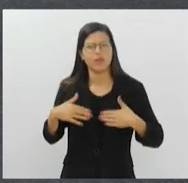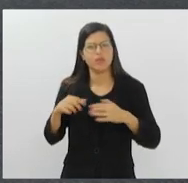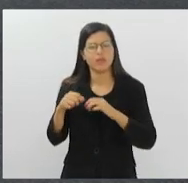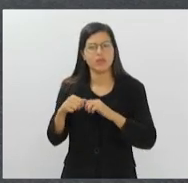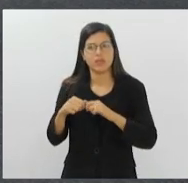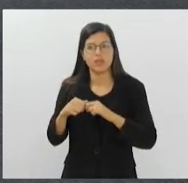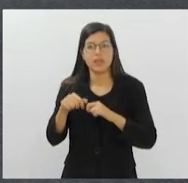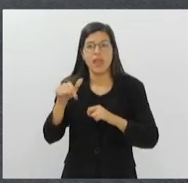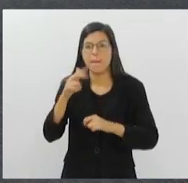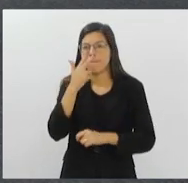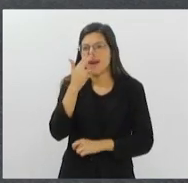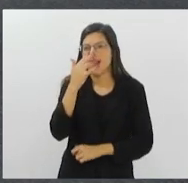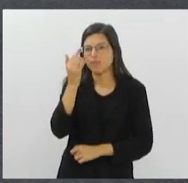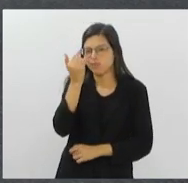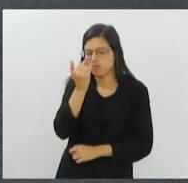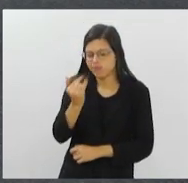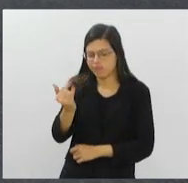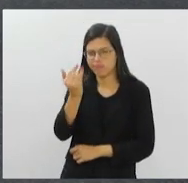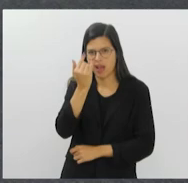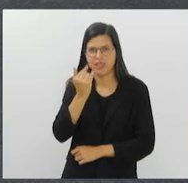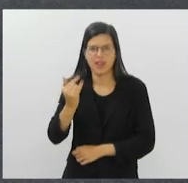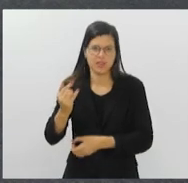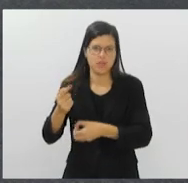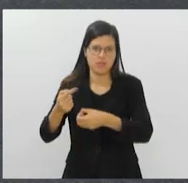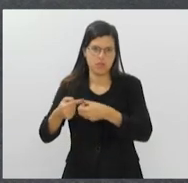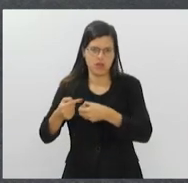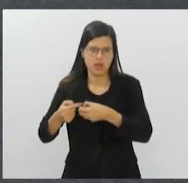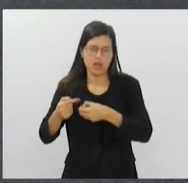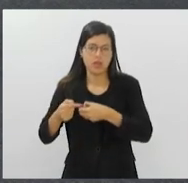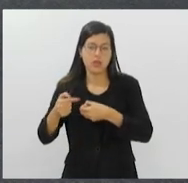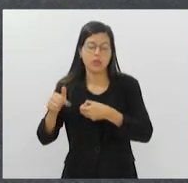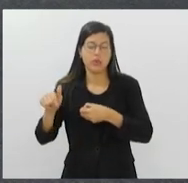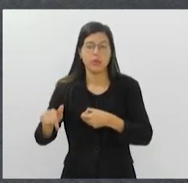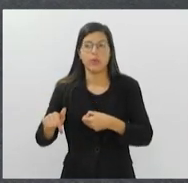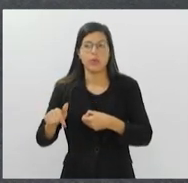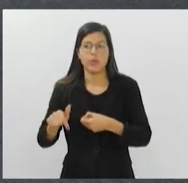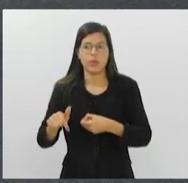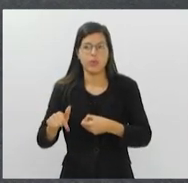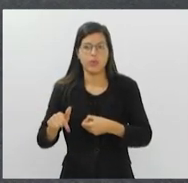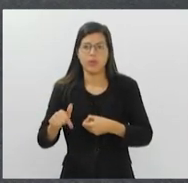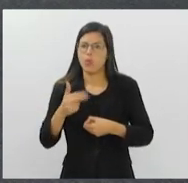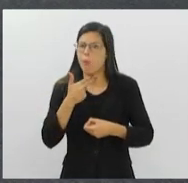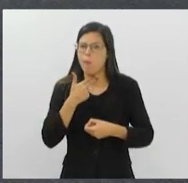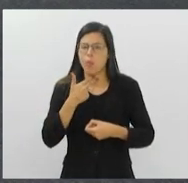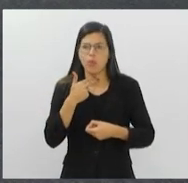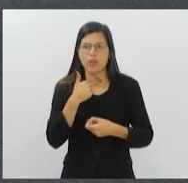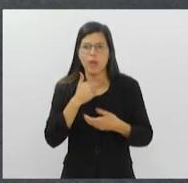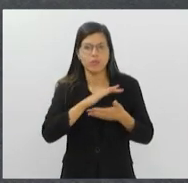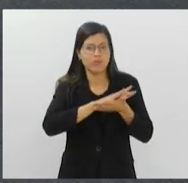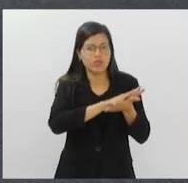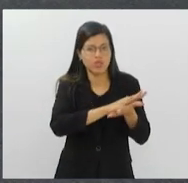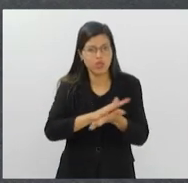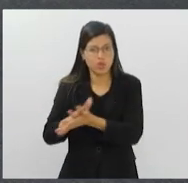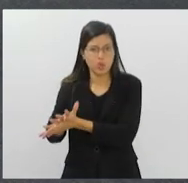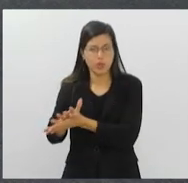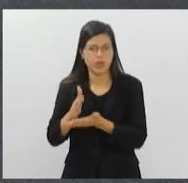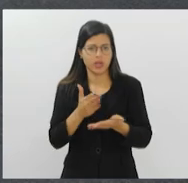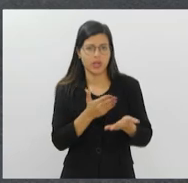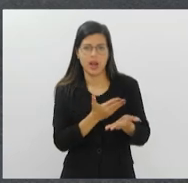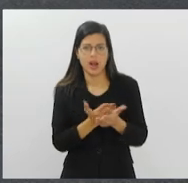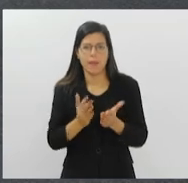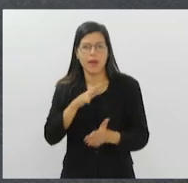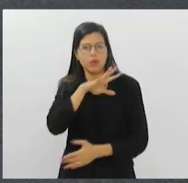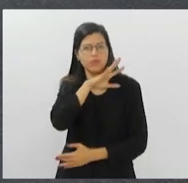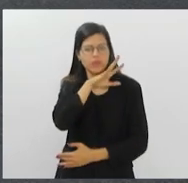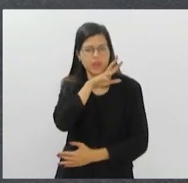dos chamariscos desse bairro. E não é um contrassenso destruir essa possibilidade em